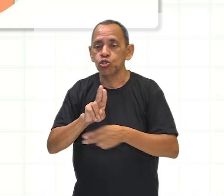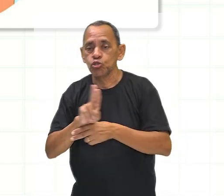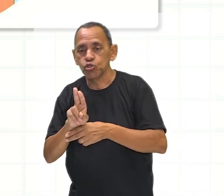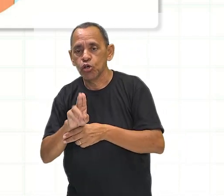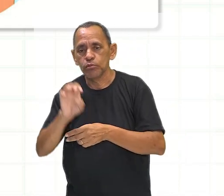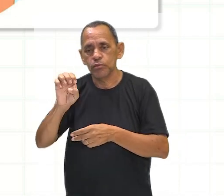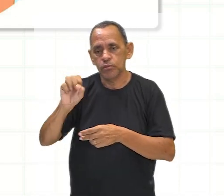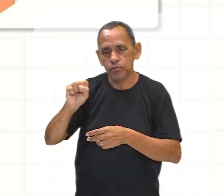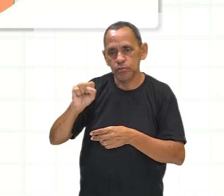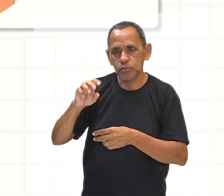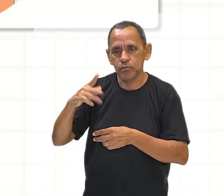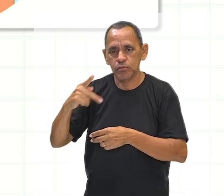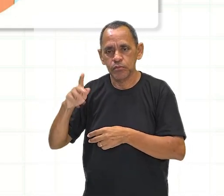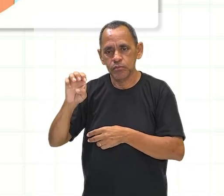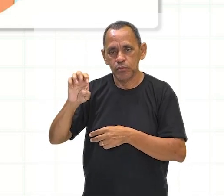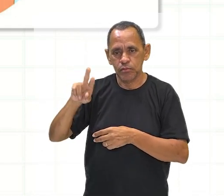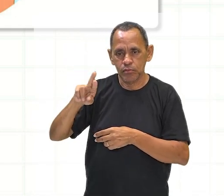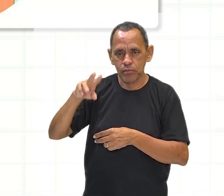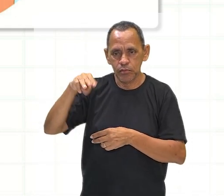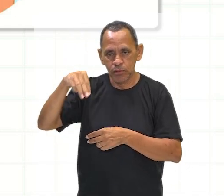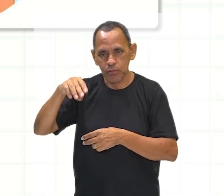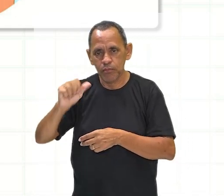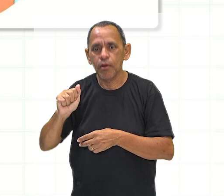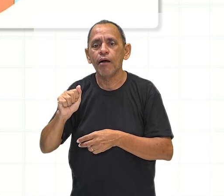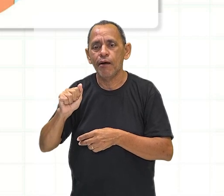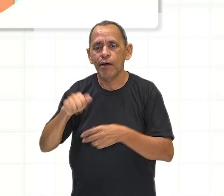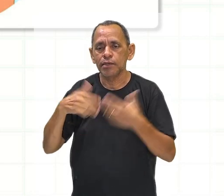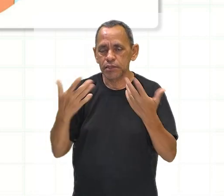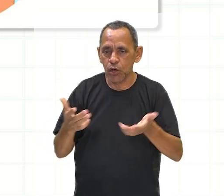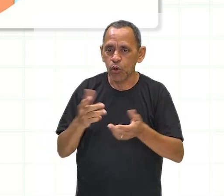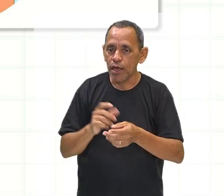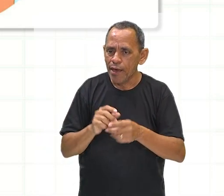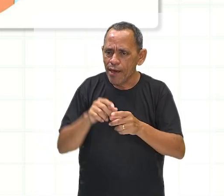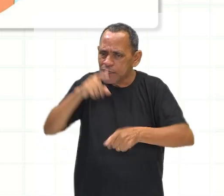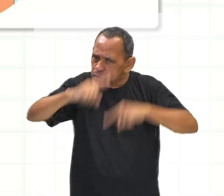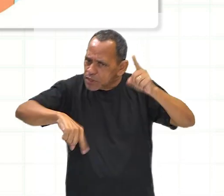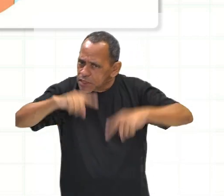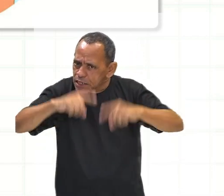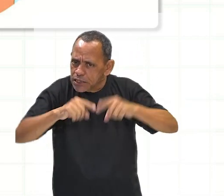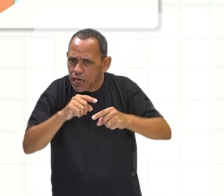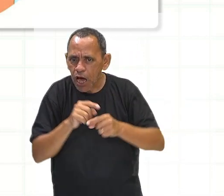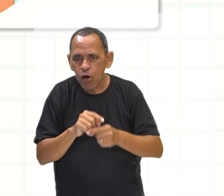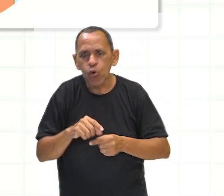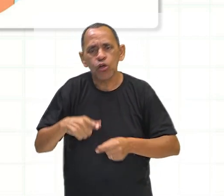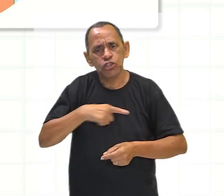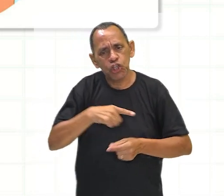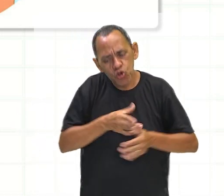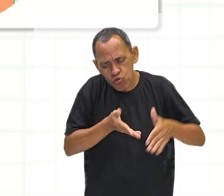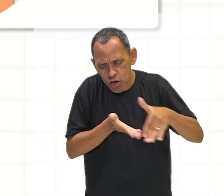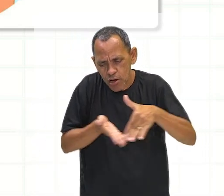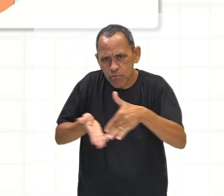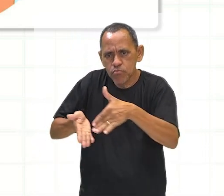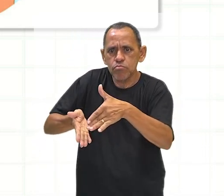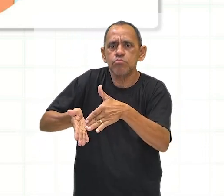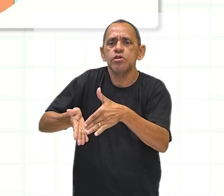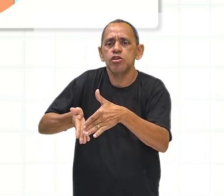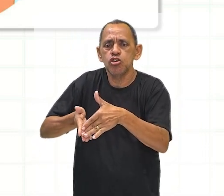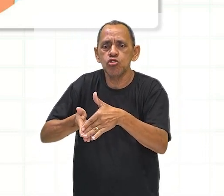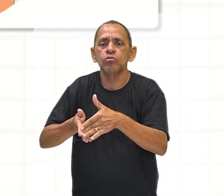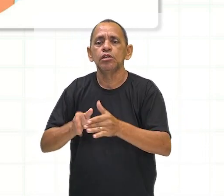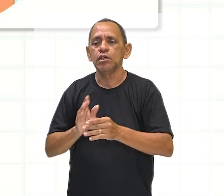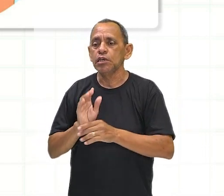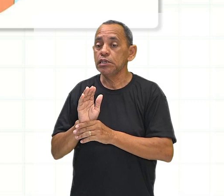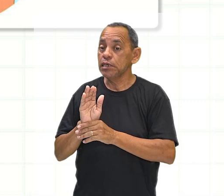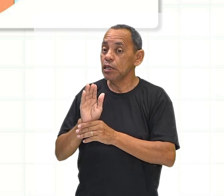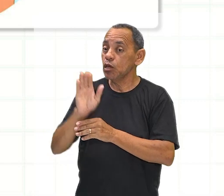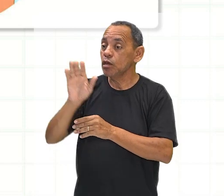da uretra, né? Então ela vai fazer ali uma limpeza, ela vai limpando o caminho, ó, como diz aí, ó, preparando o caminho para os